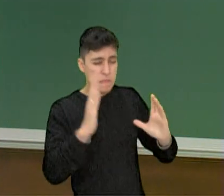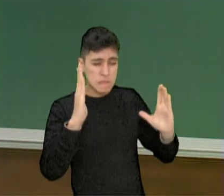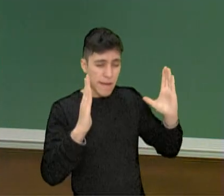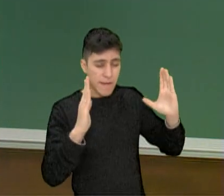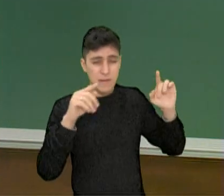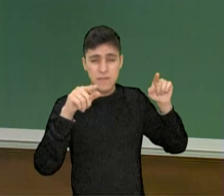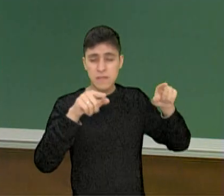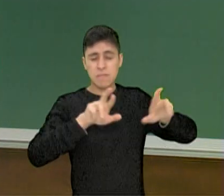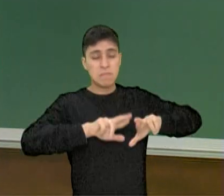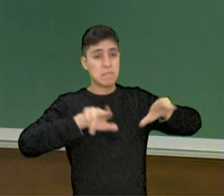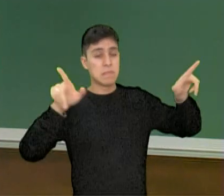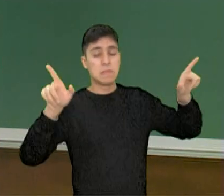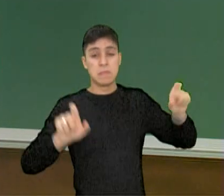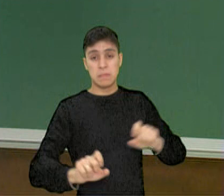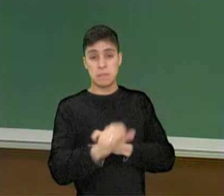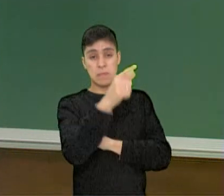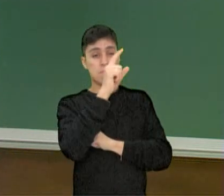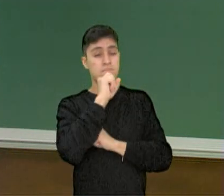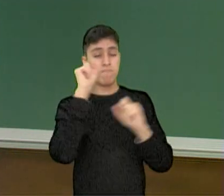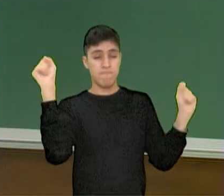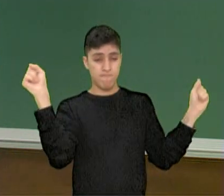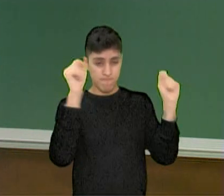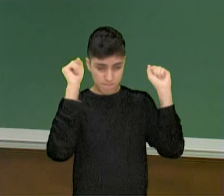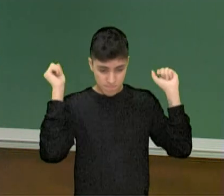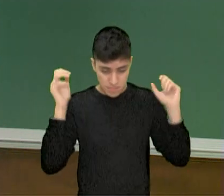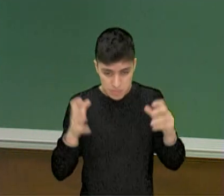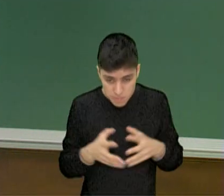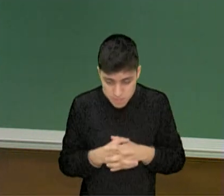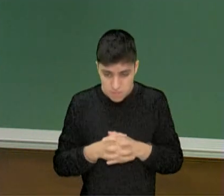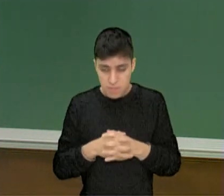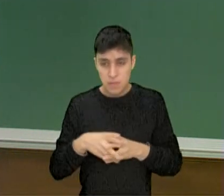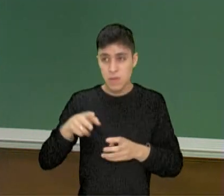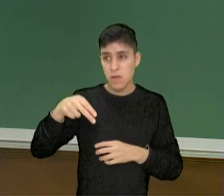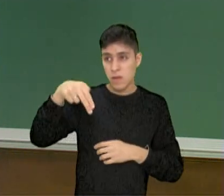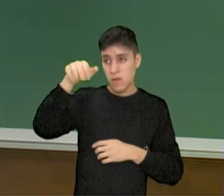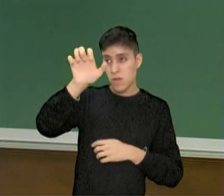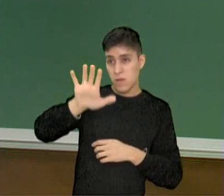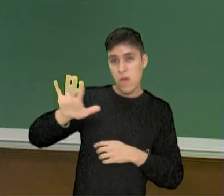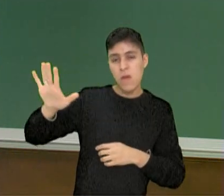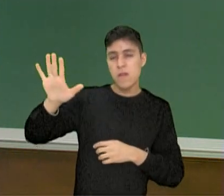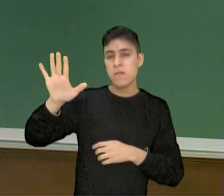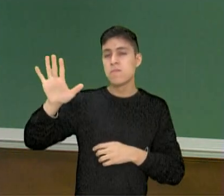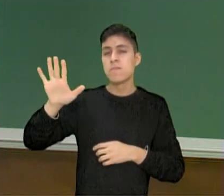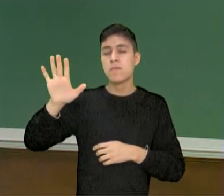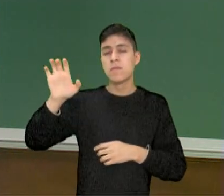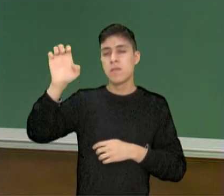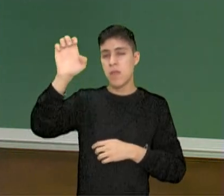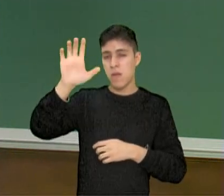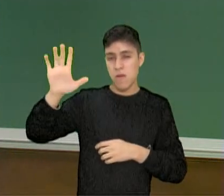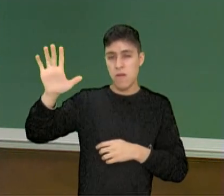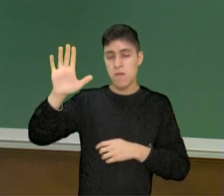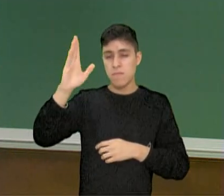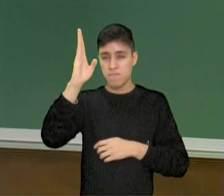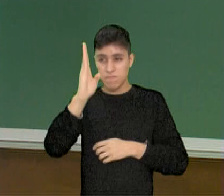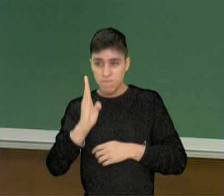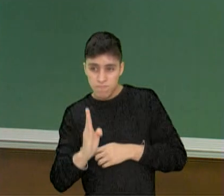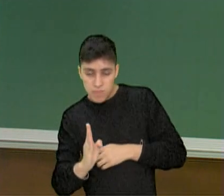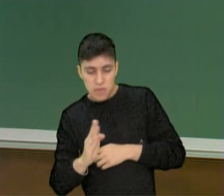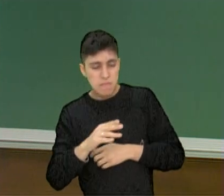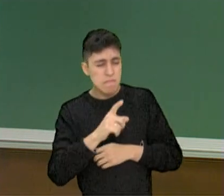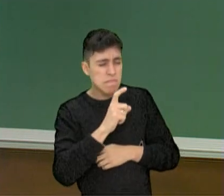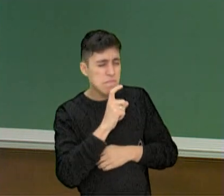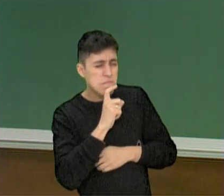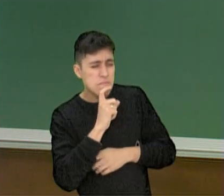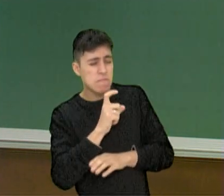de tão frio que foi. A metade norte da Europa sofreu o inverno mais frio desde 1981